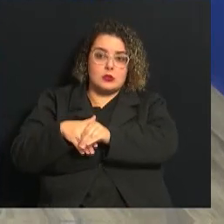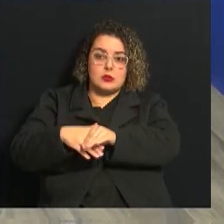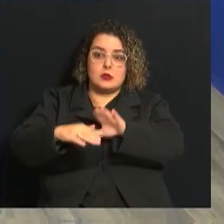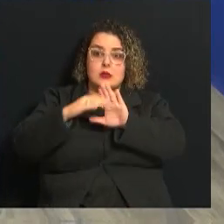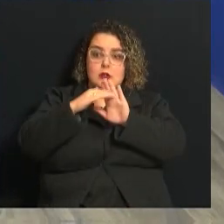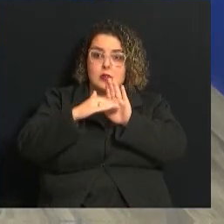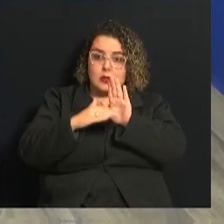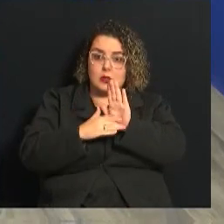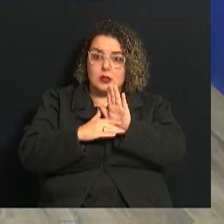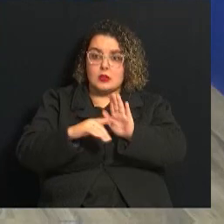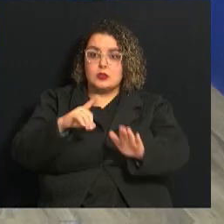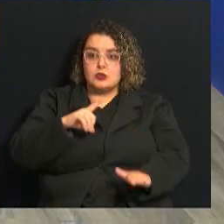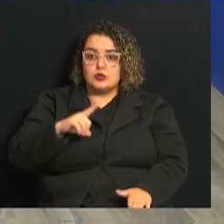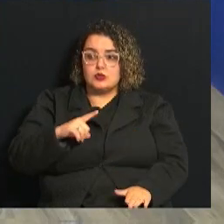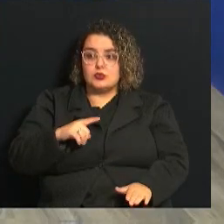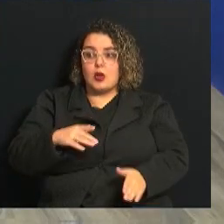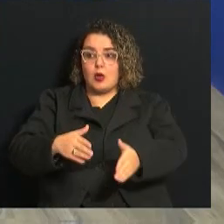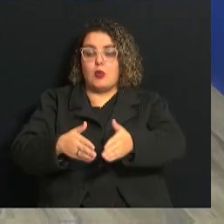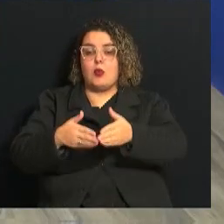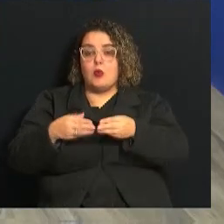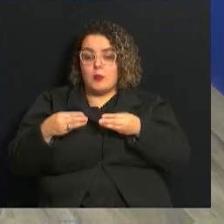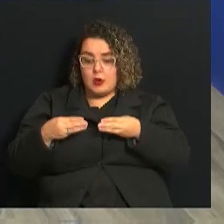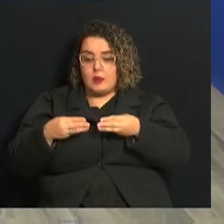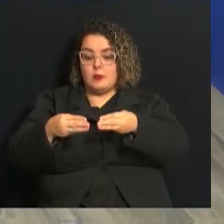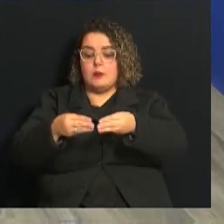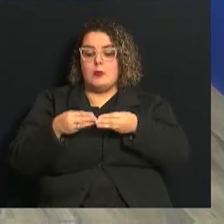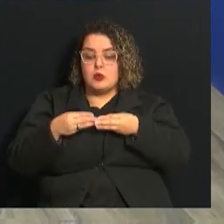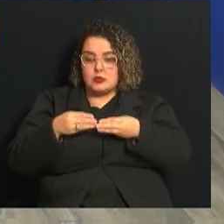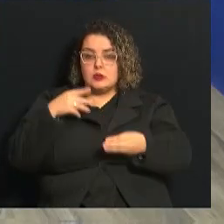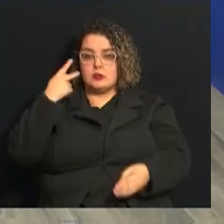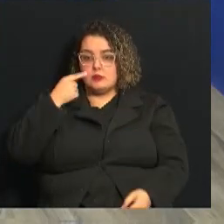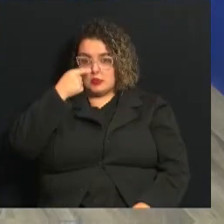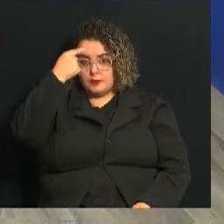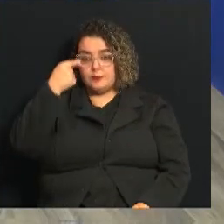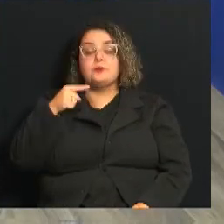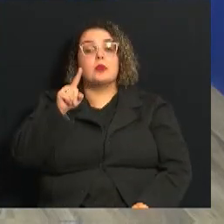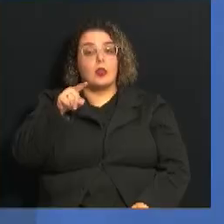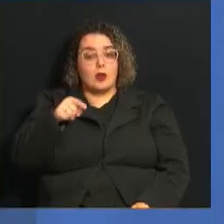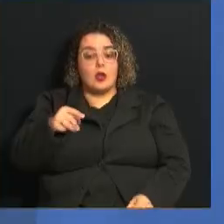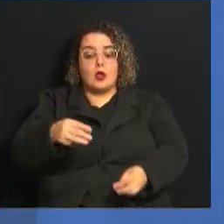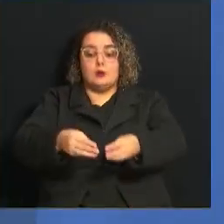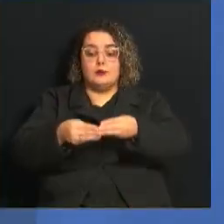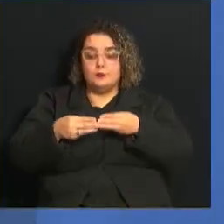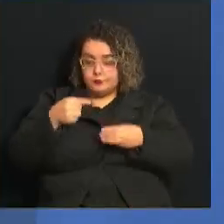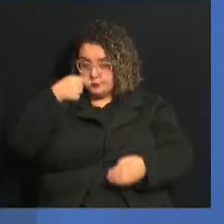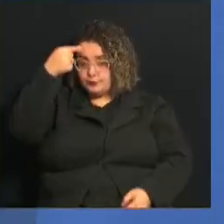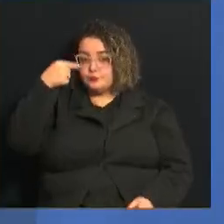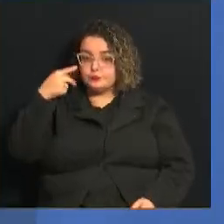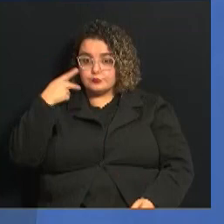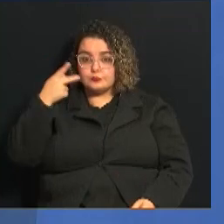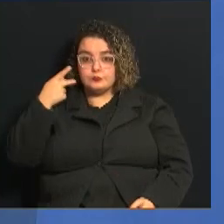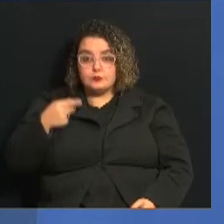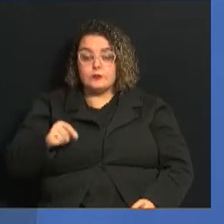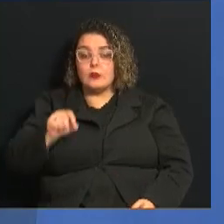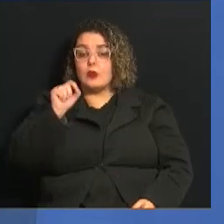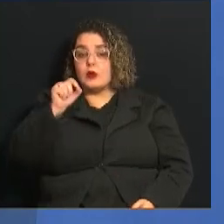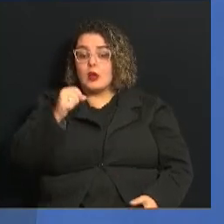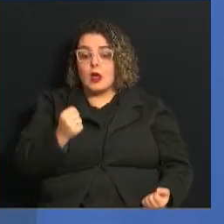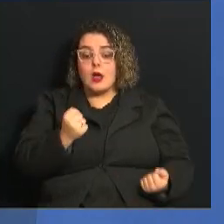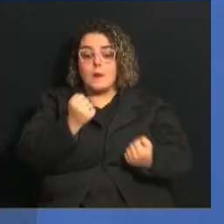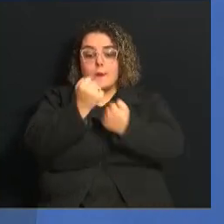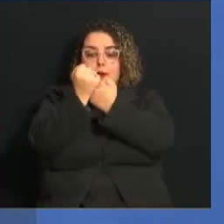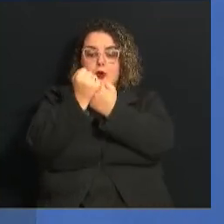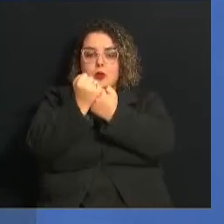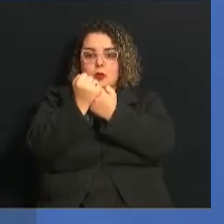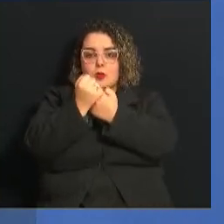nós tivemos também uma Moção de autoria da vereadora Paola Miguel é a Moção de autoria da parlamentar ela apoia